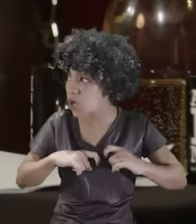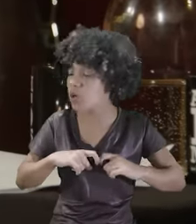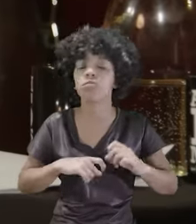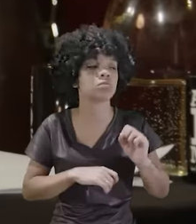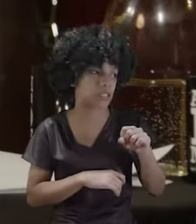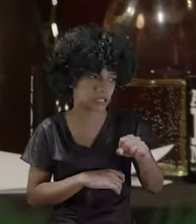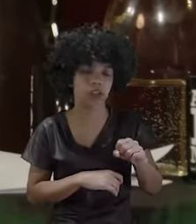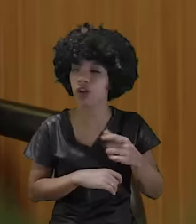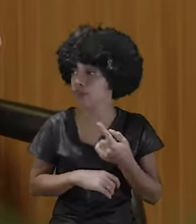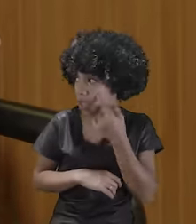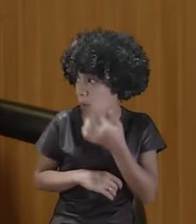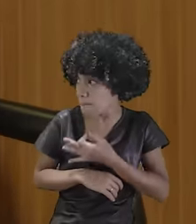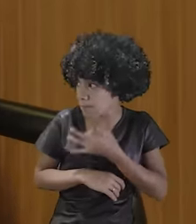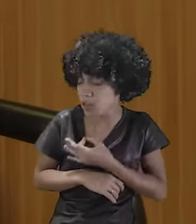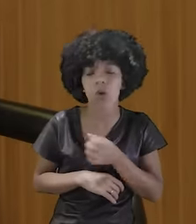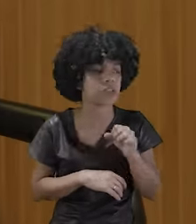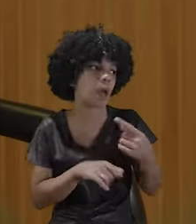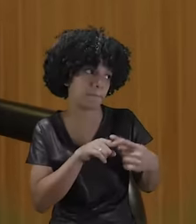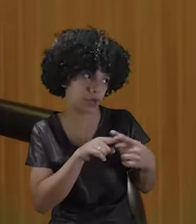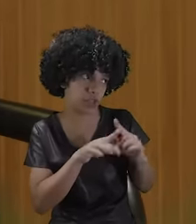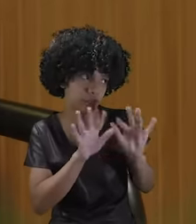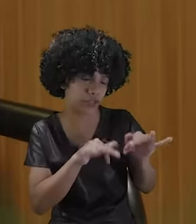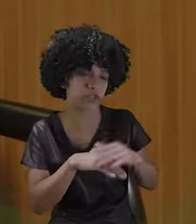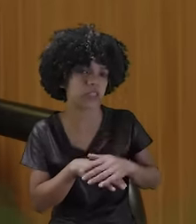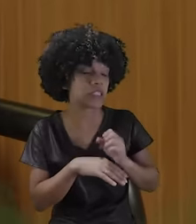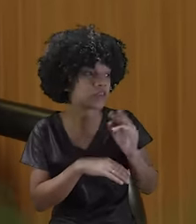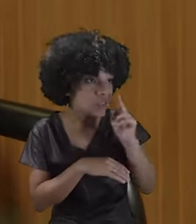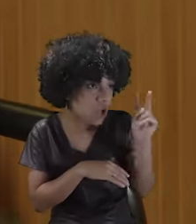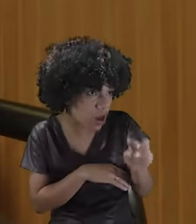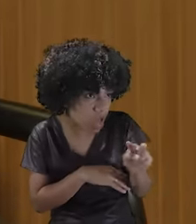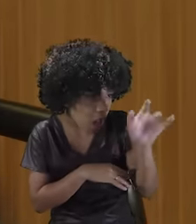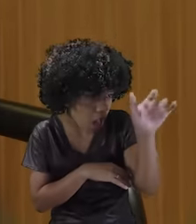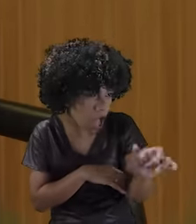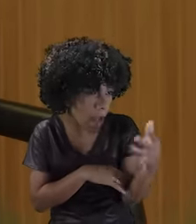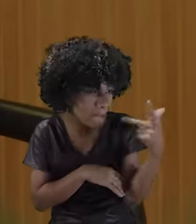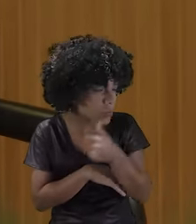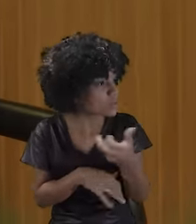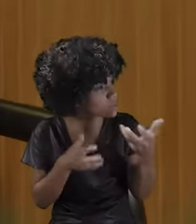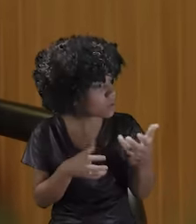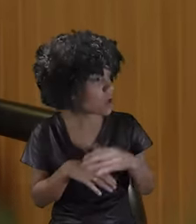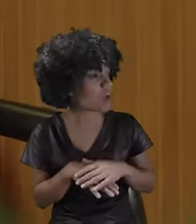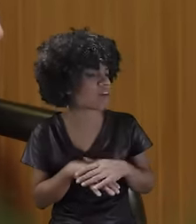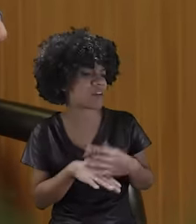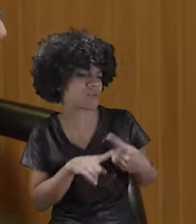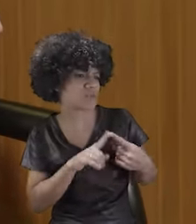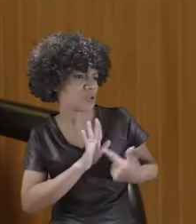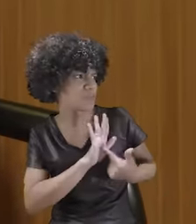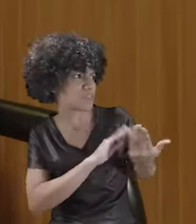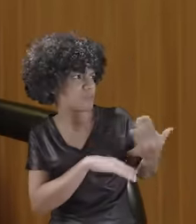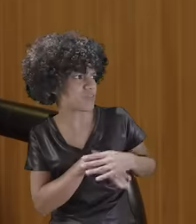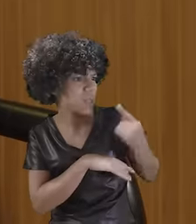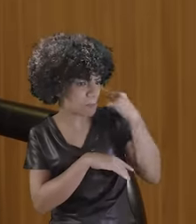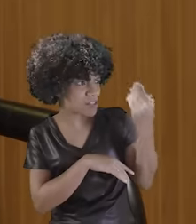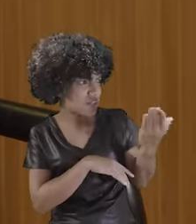vocês encaram assim é porque no final assim se você vai olhar uma bonita você vai querer é porque vou mostrar para